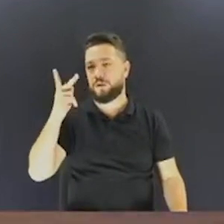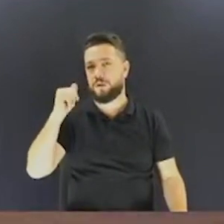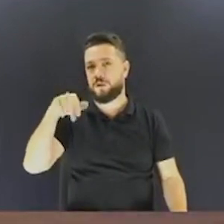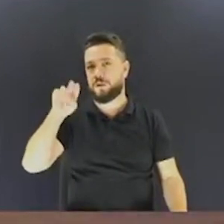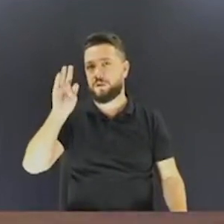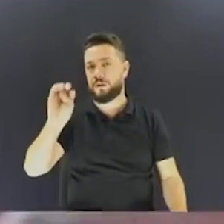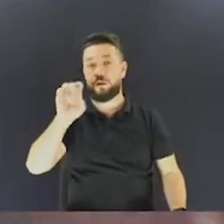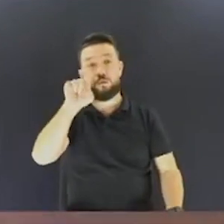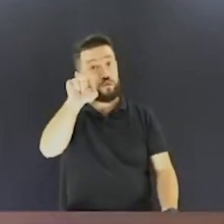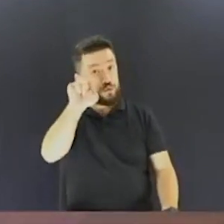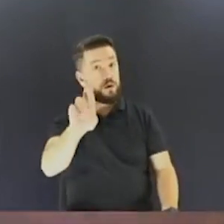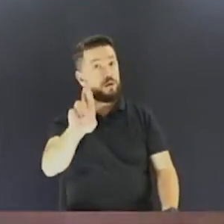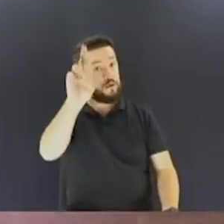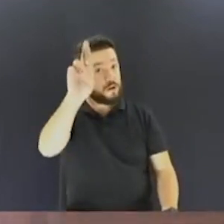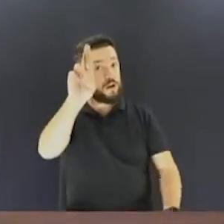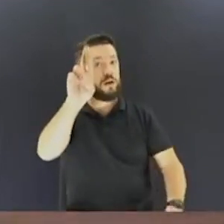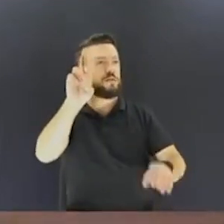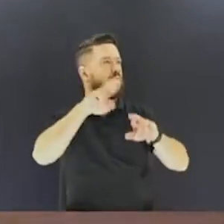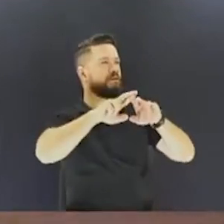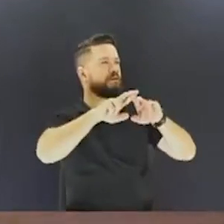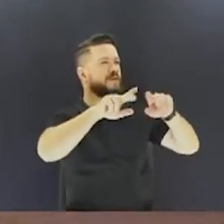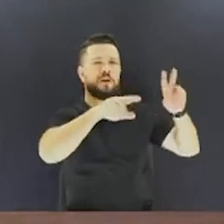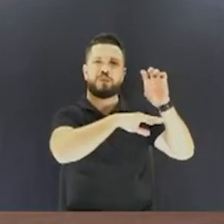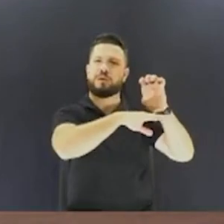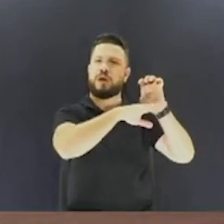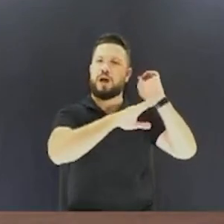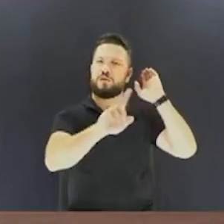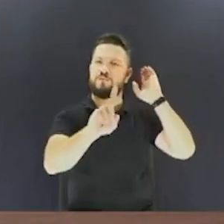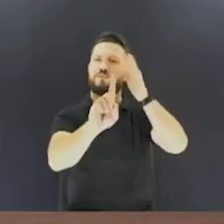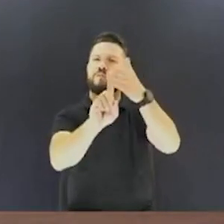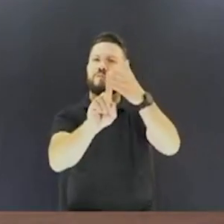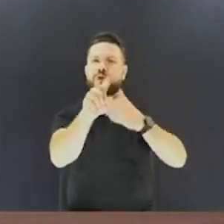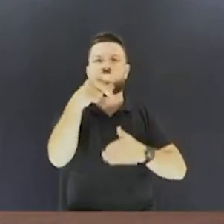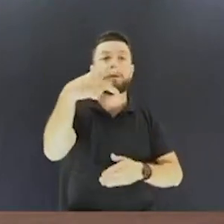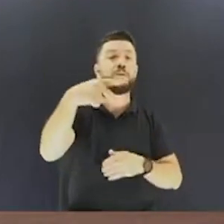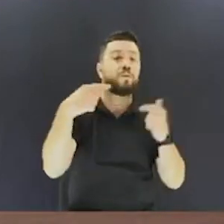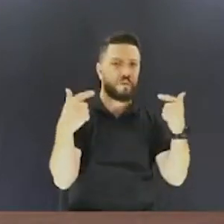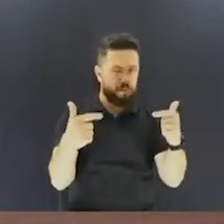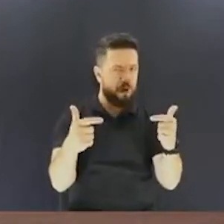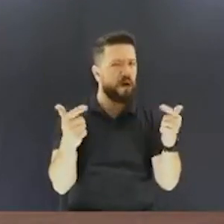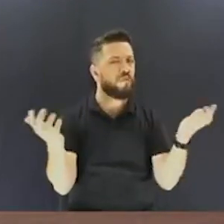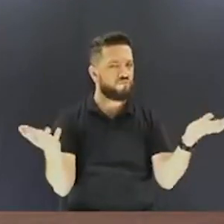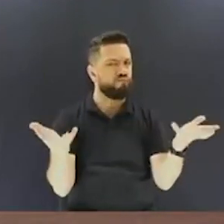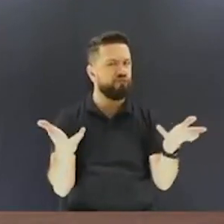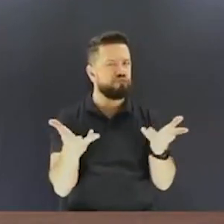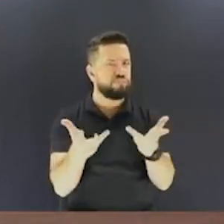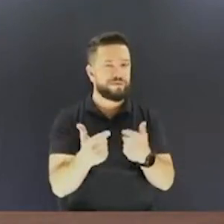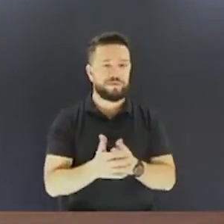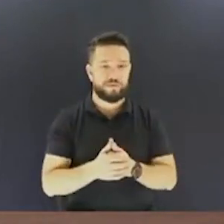e municípios, com o seu trabalho maravilhoso. A pessoa com